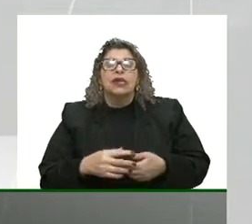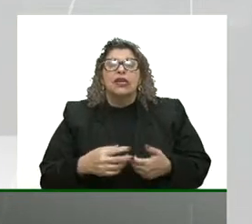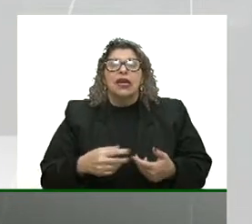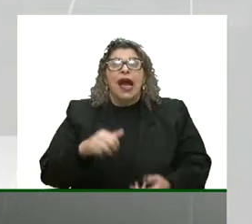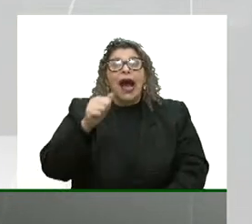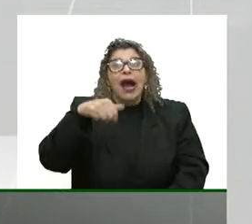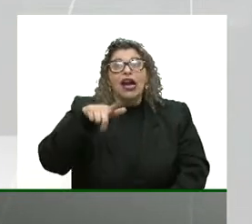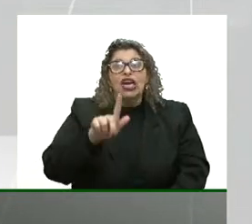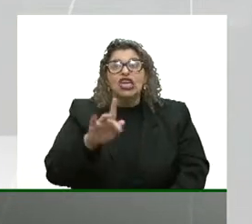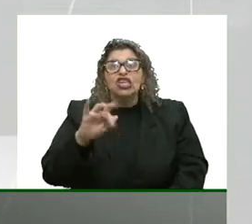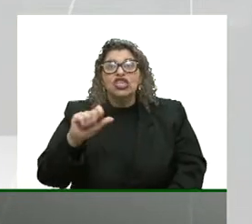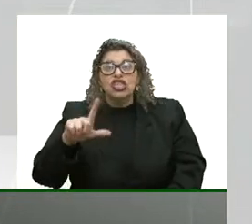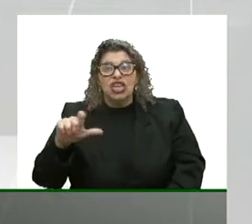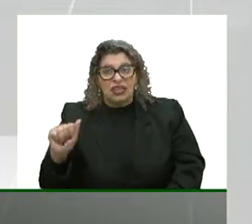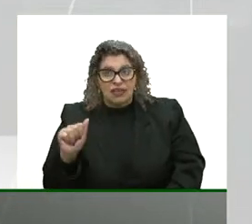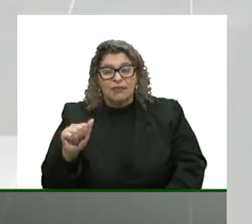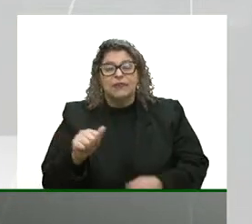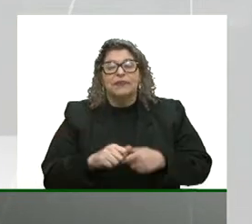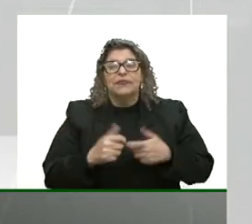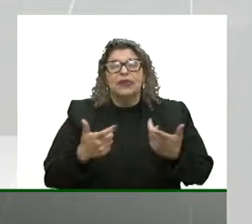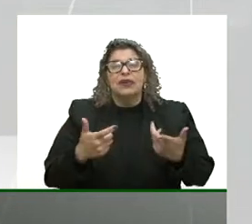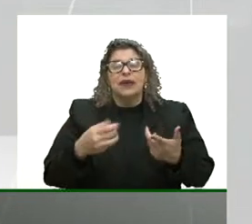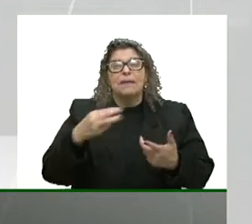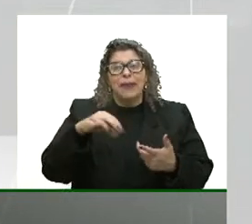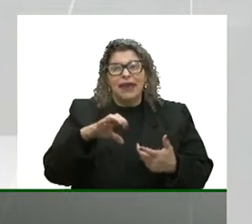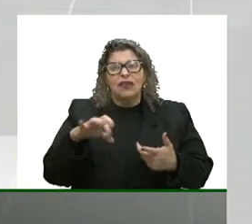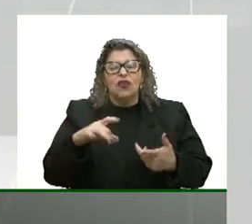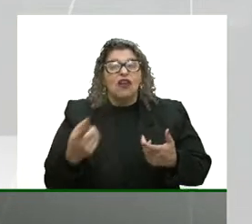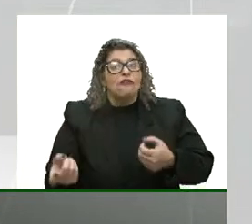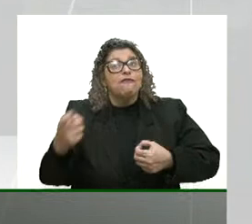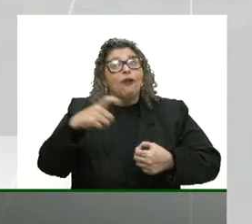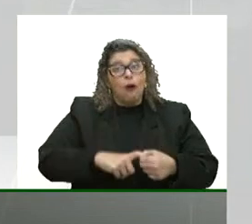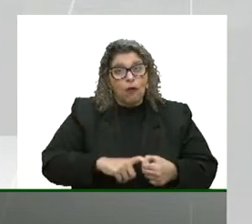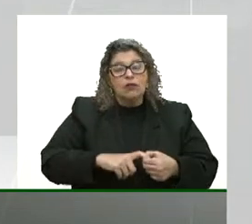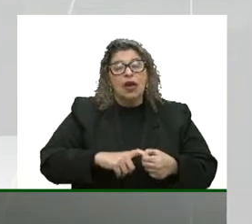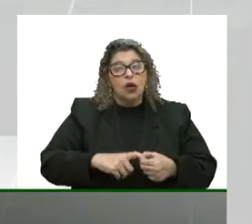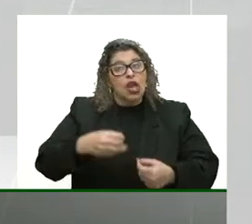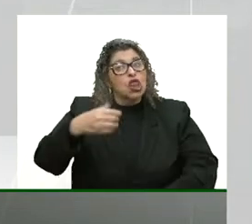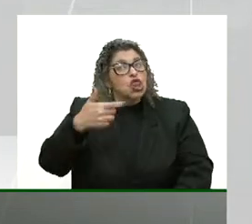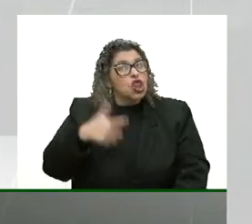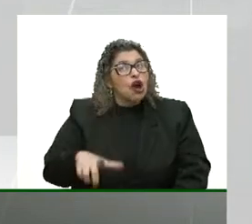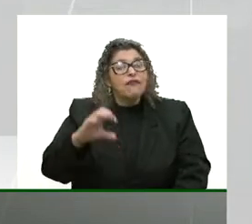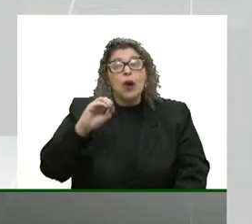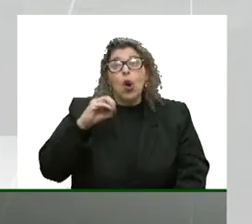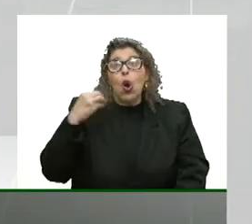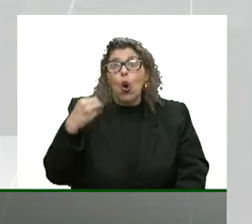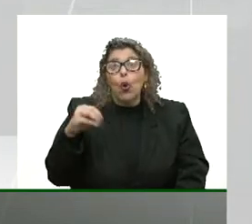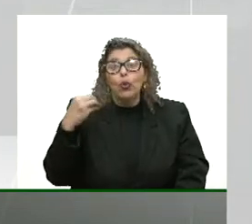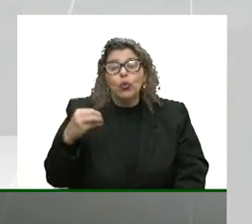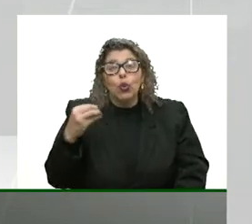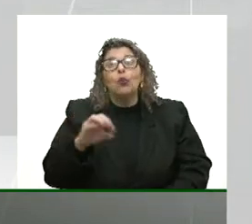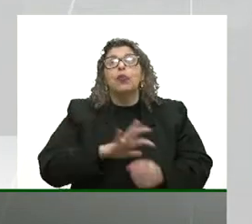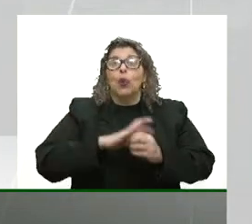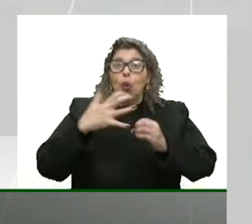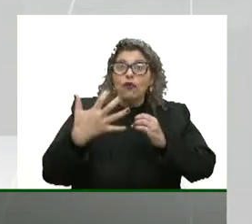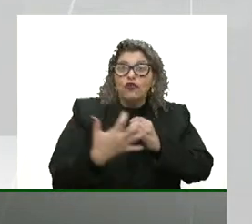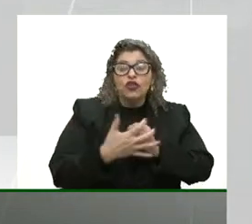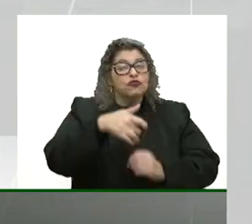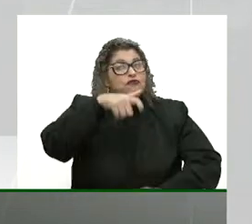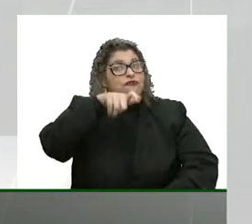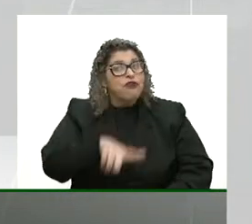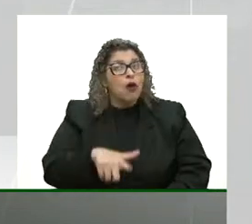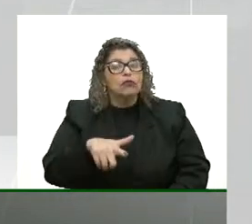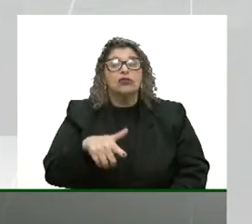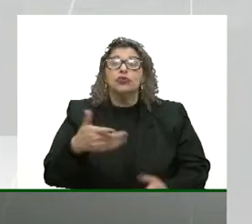teremos nova onda em outubro de contaminação e morte. Nós temos que proteger a vida. O Brasil